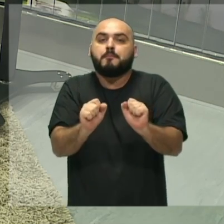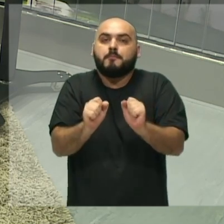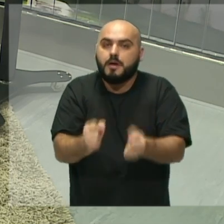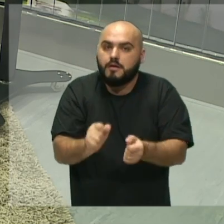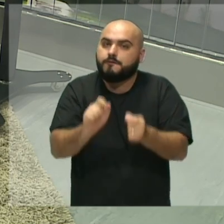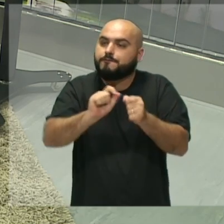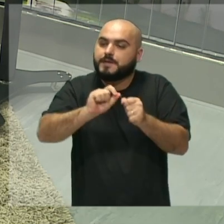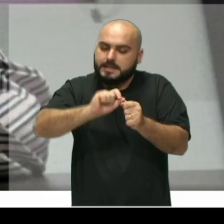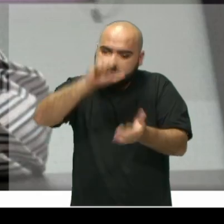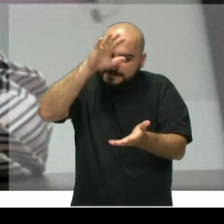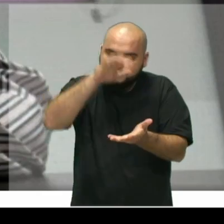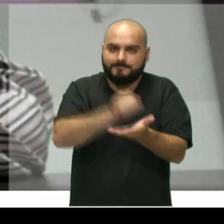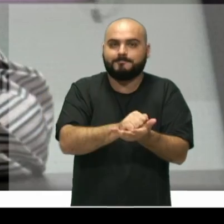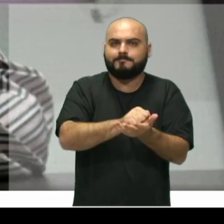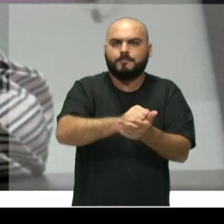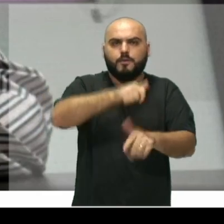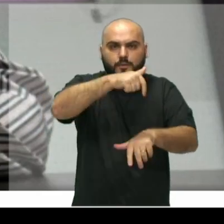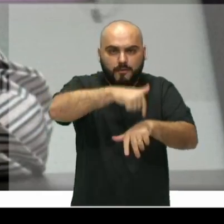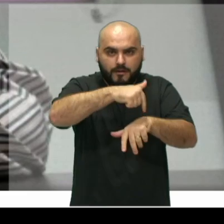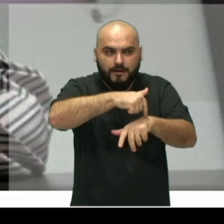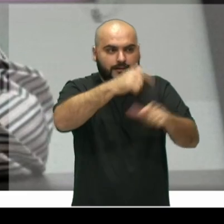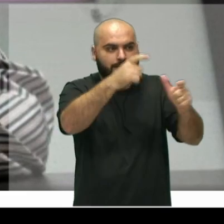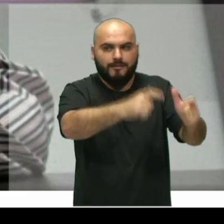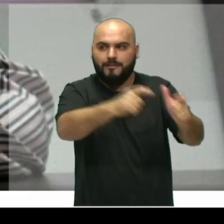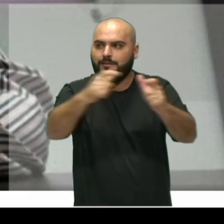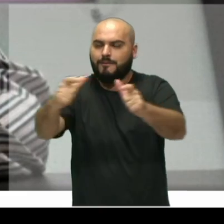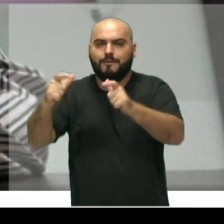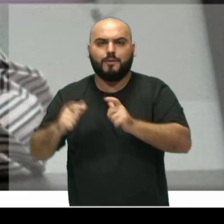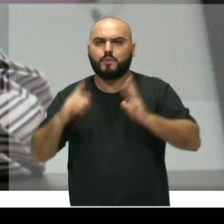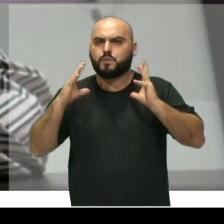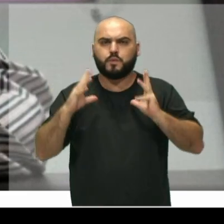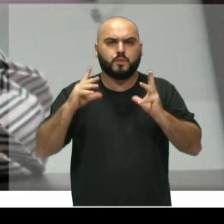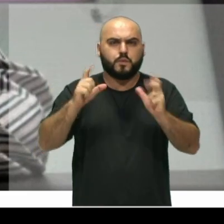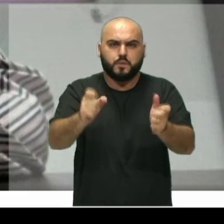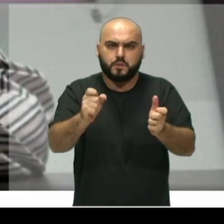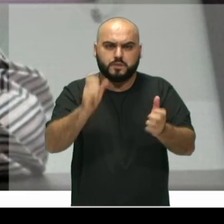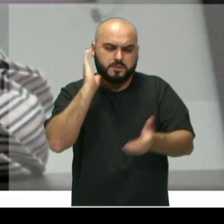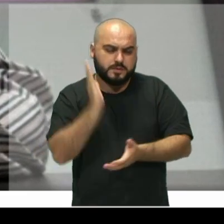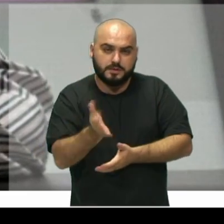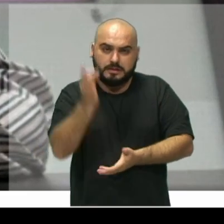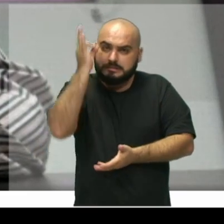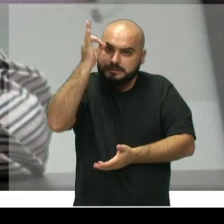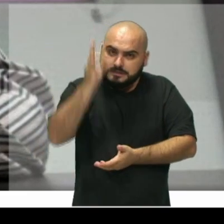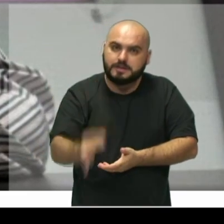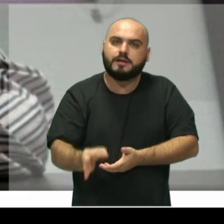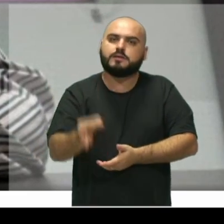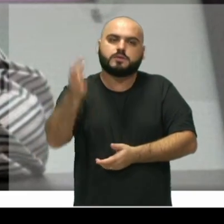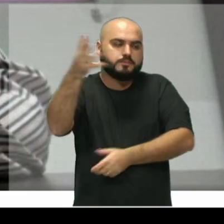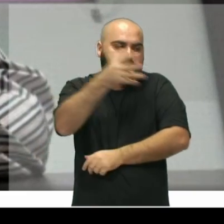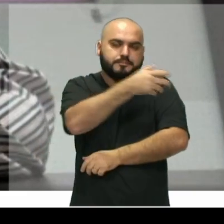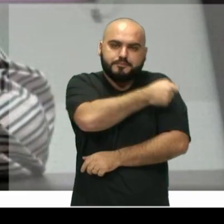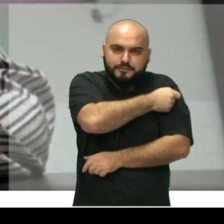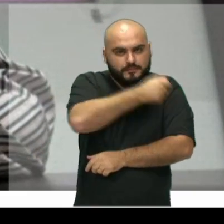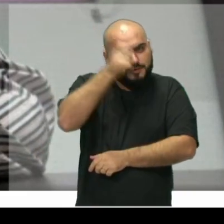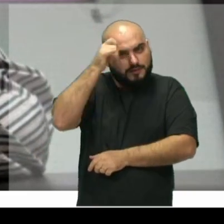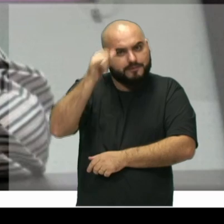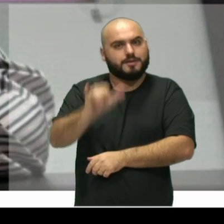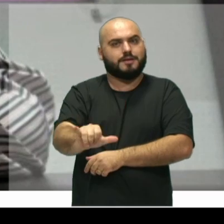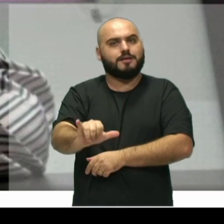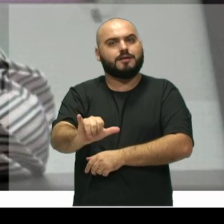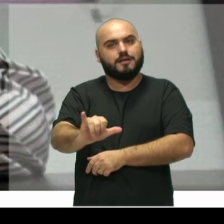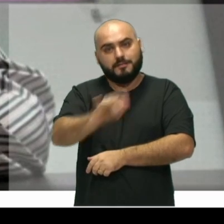sua inscrição, ter horário, local, tudo programado certinho para tomar a vacina e evitar cada vez mais